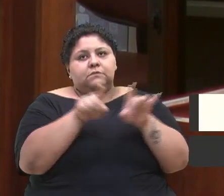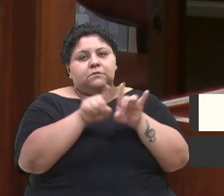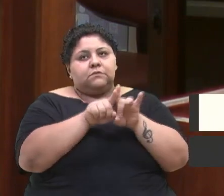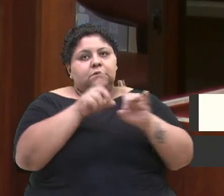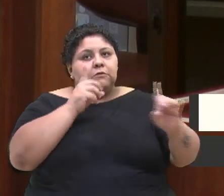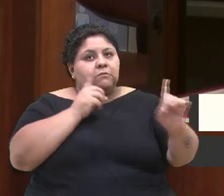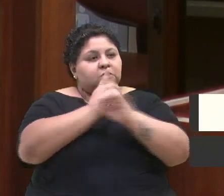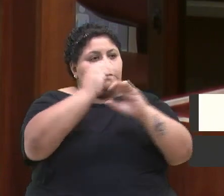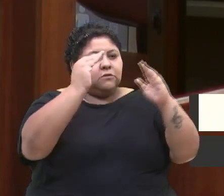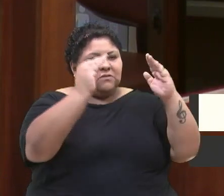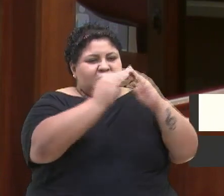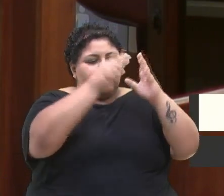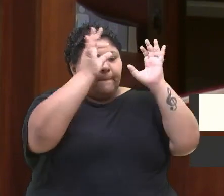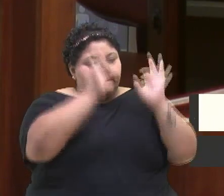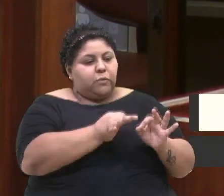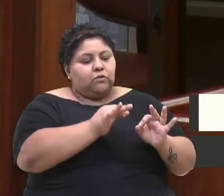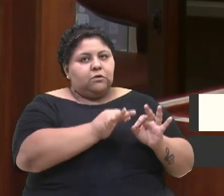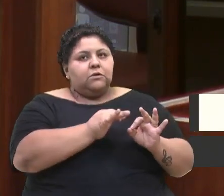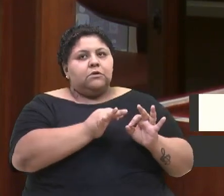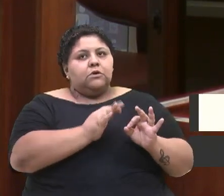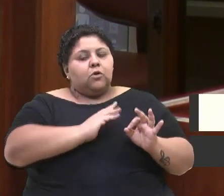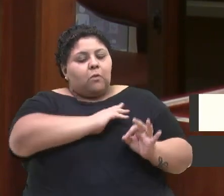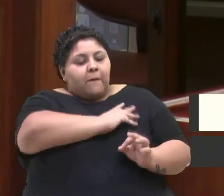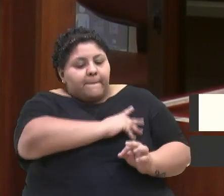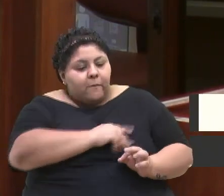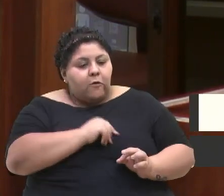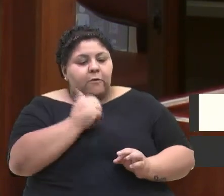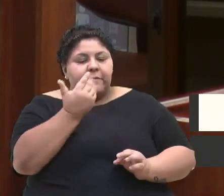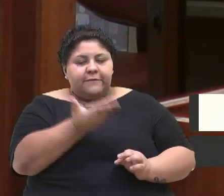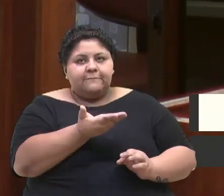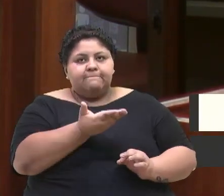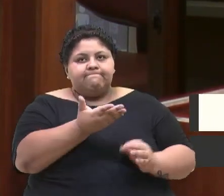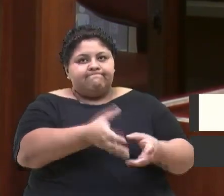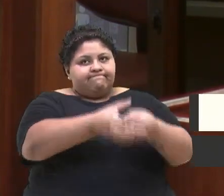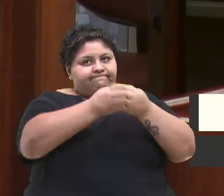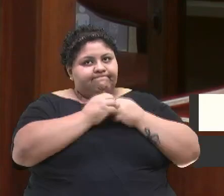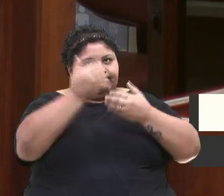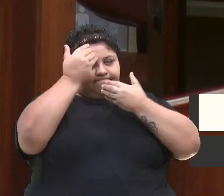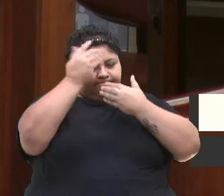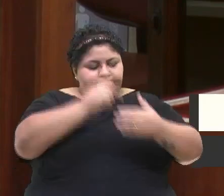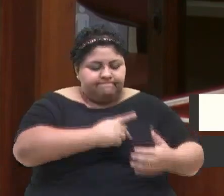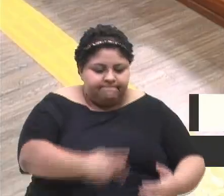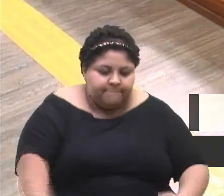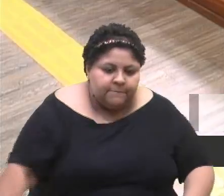lar digno, com amor, para que ele seja adotado. Muito obrigado, presidente.